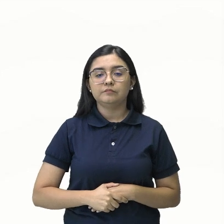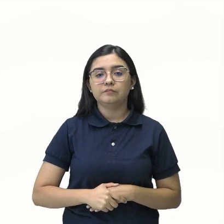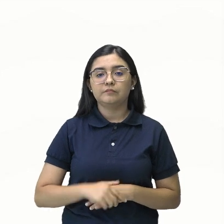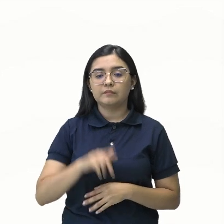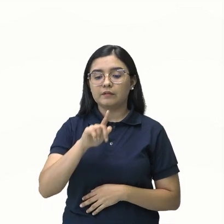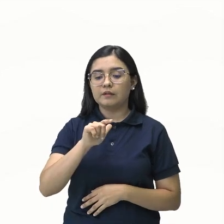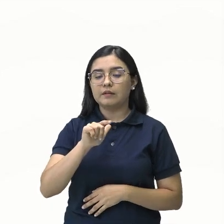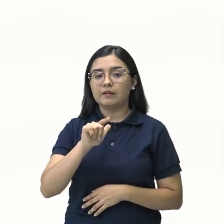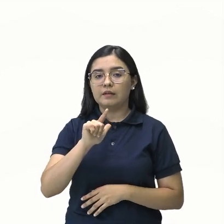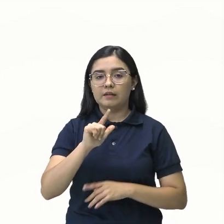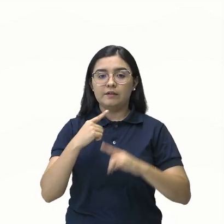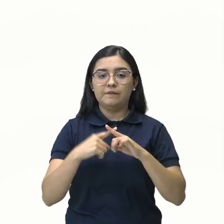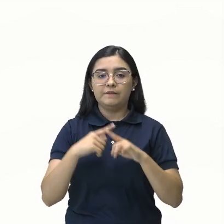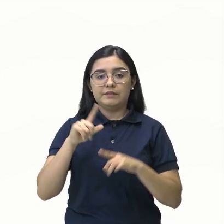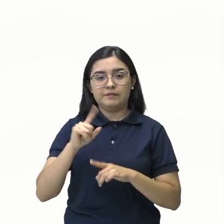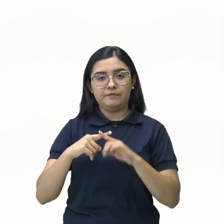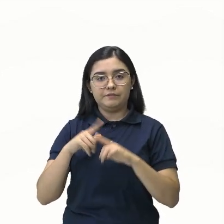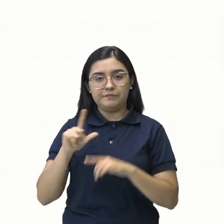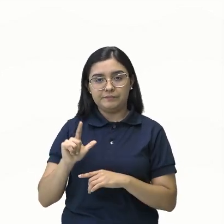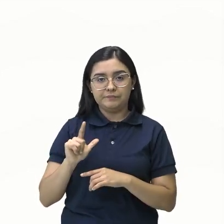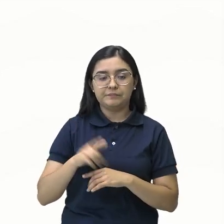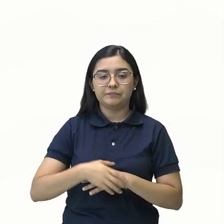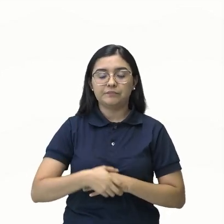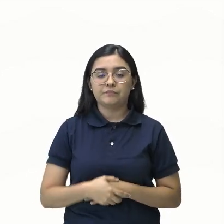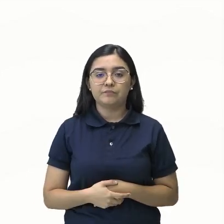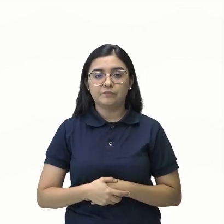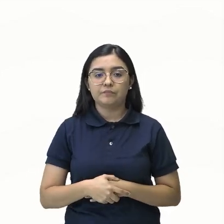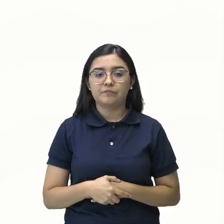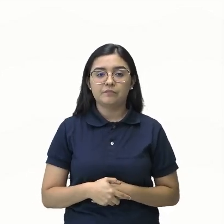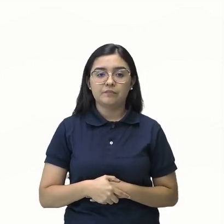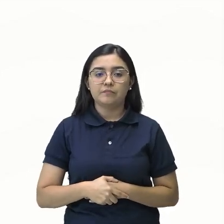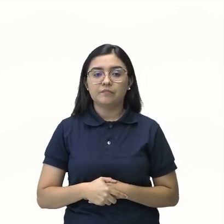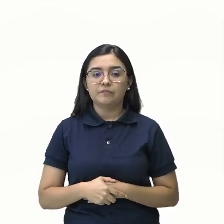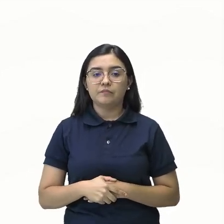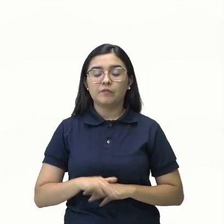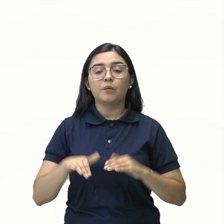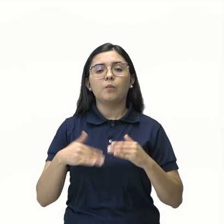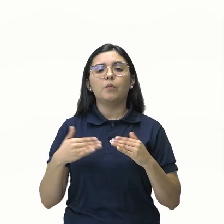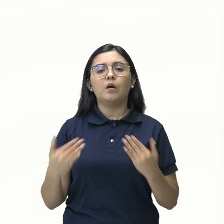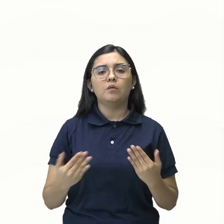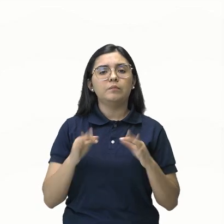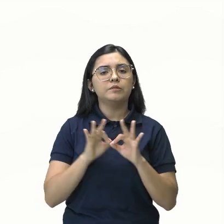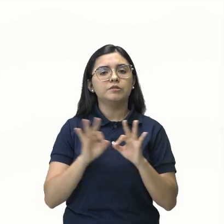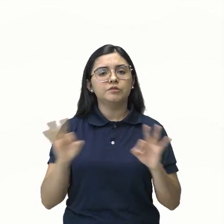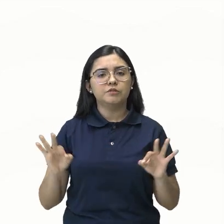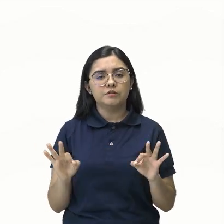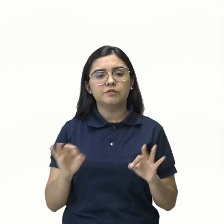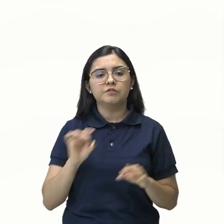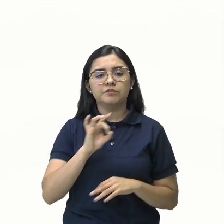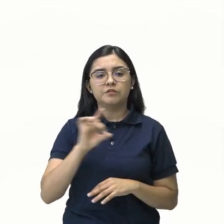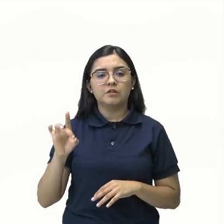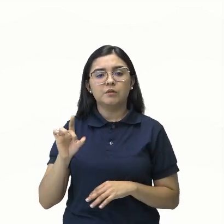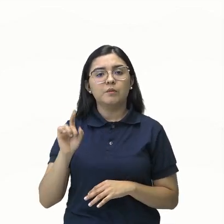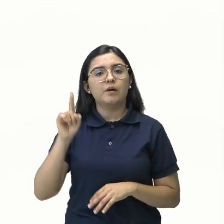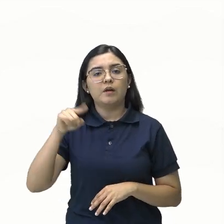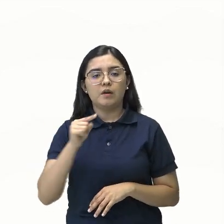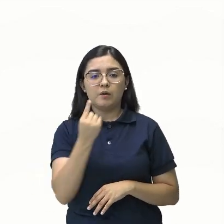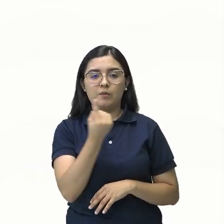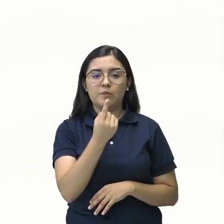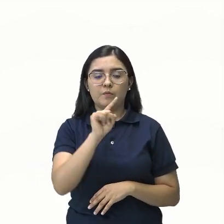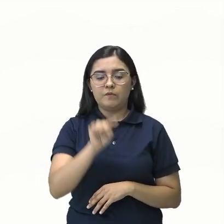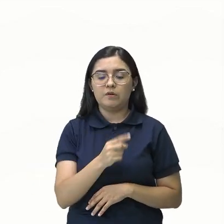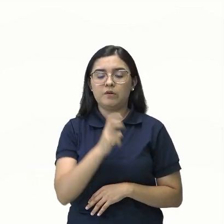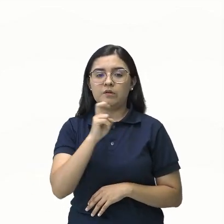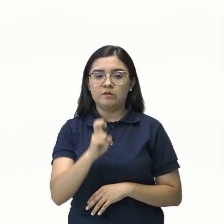vezes lado vezes lado. E quanto mede cada lado? 1,5, né? Então,